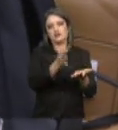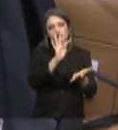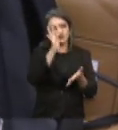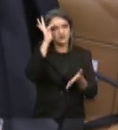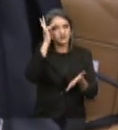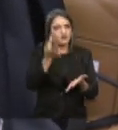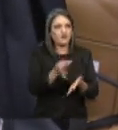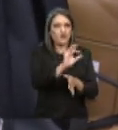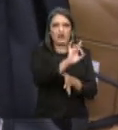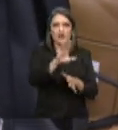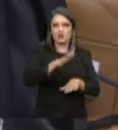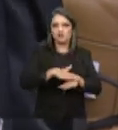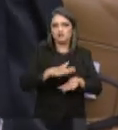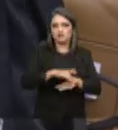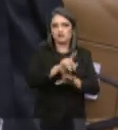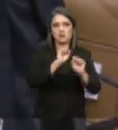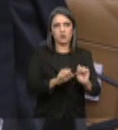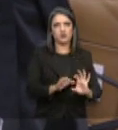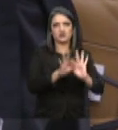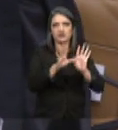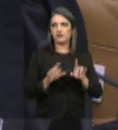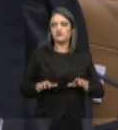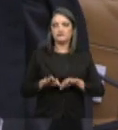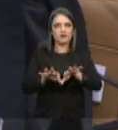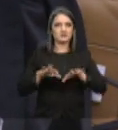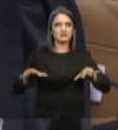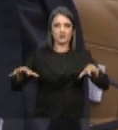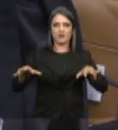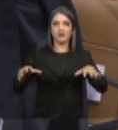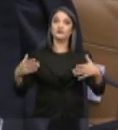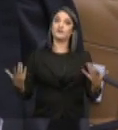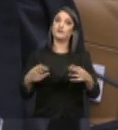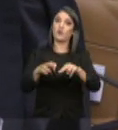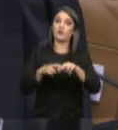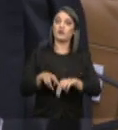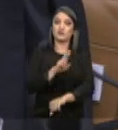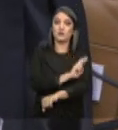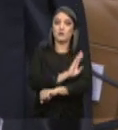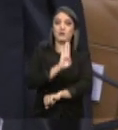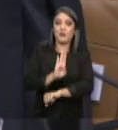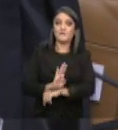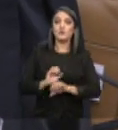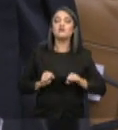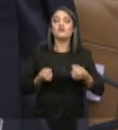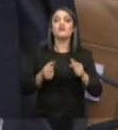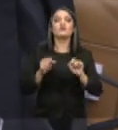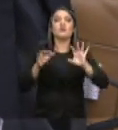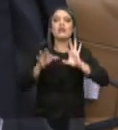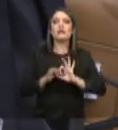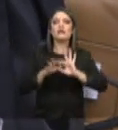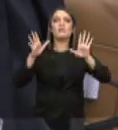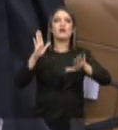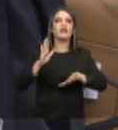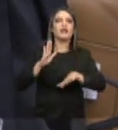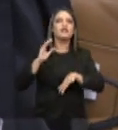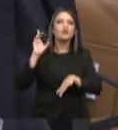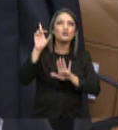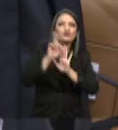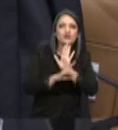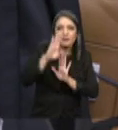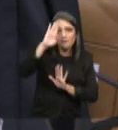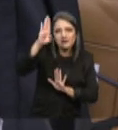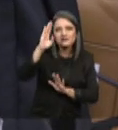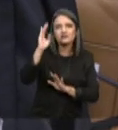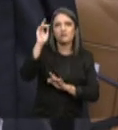as crenças que tenham por isso para Rui a liberdade era o maior dos direitos humanos por isso ele se